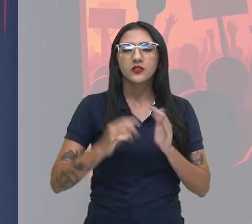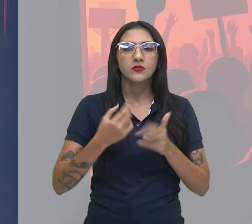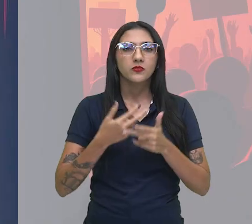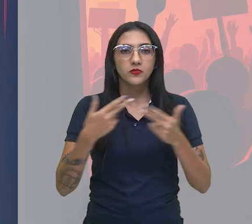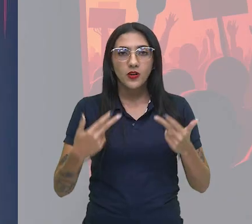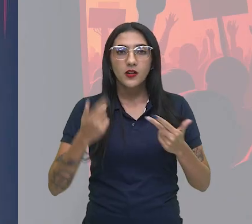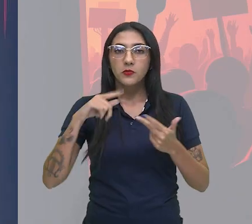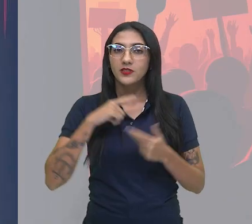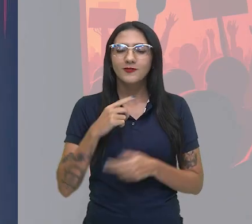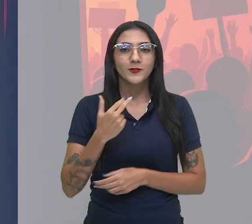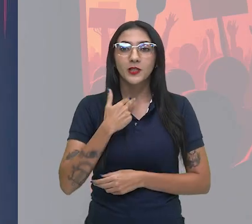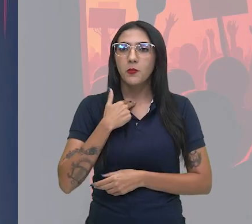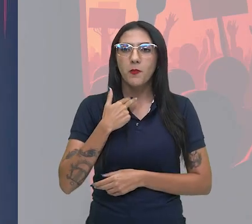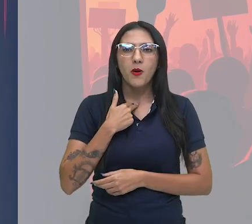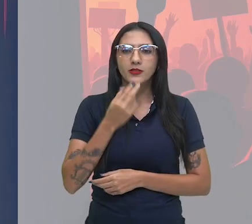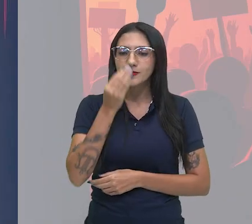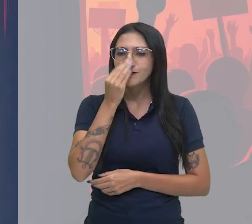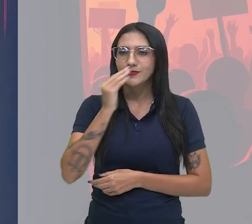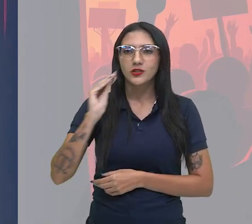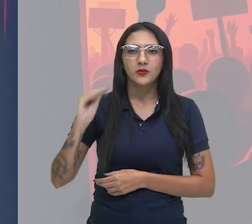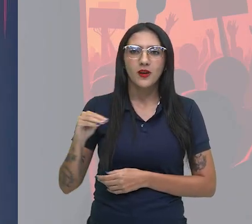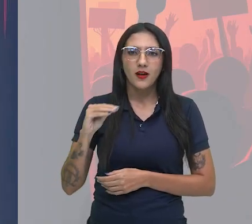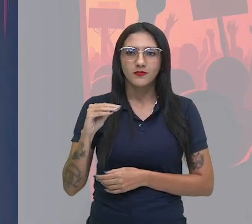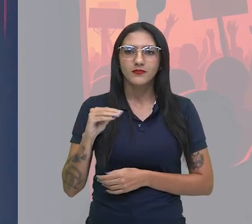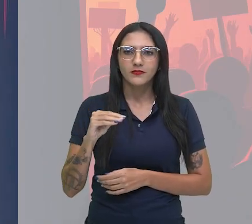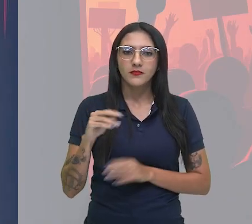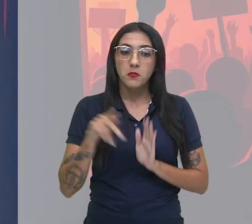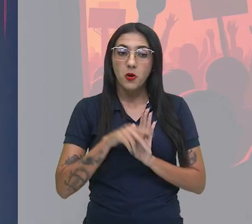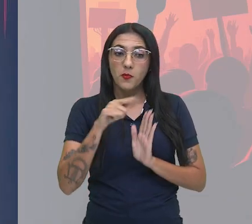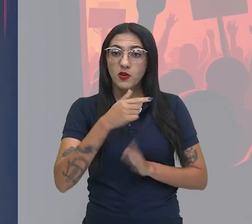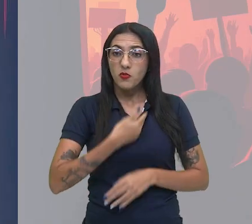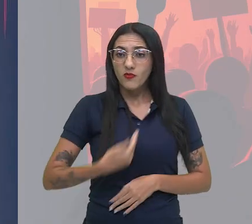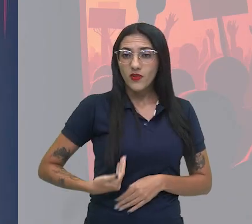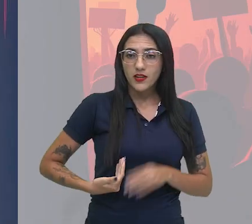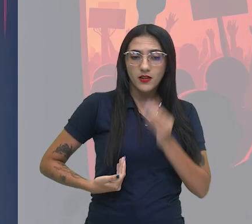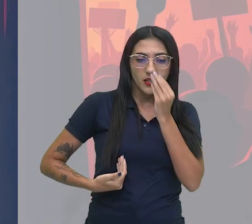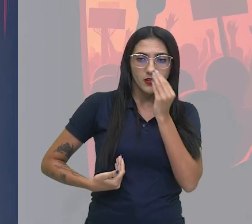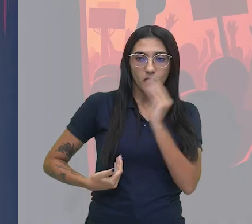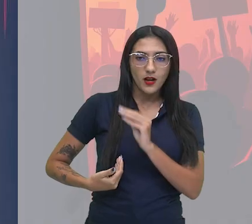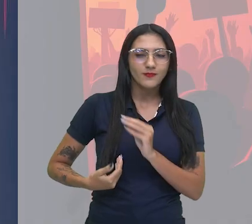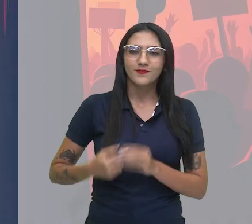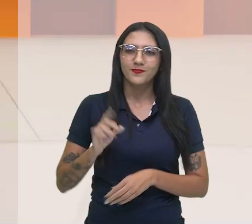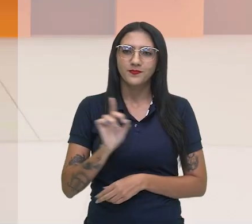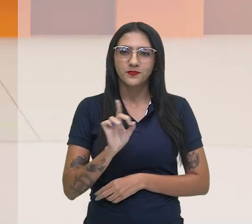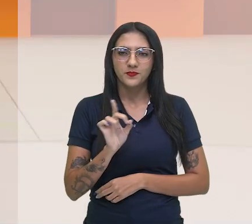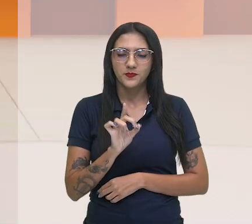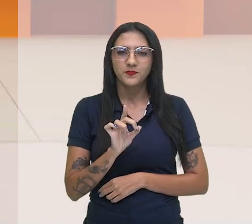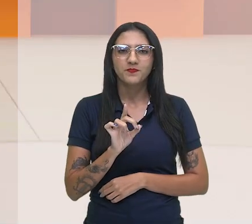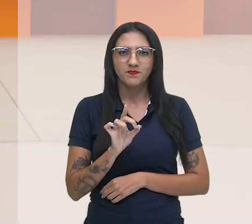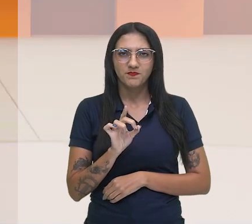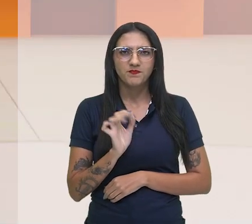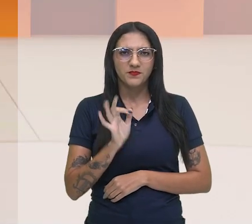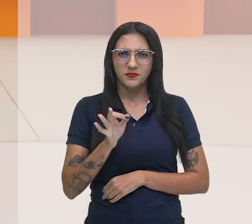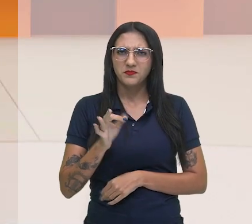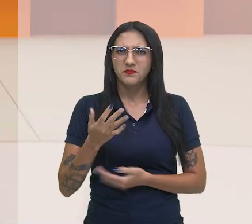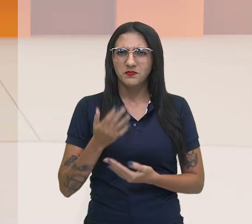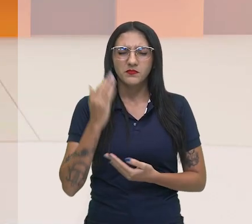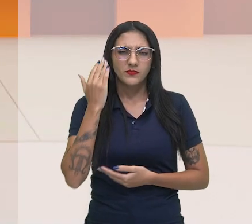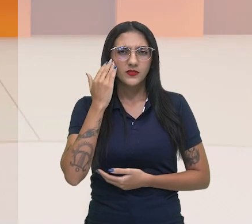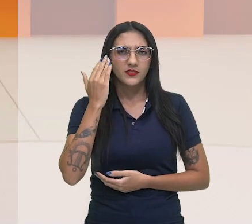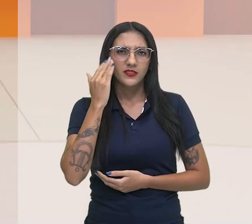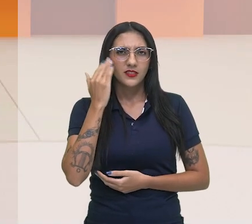não podem ser ignorados pelo governo. Perfeito, então, conseguiram aí